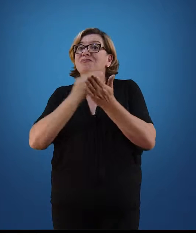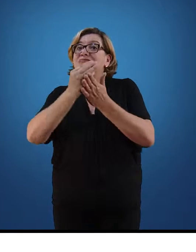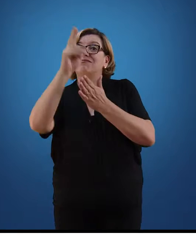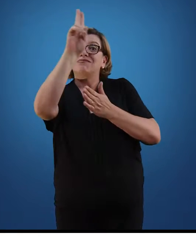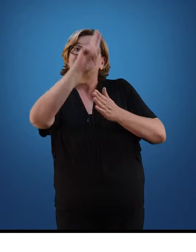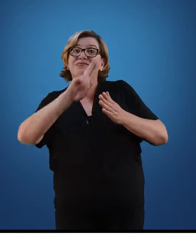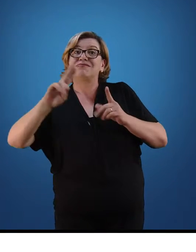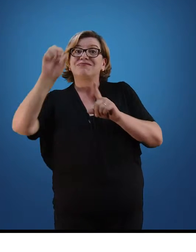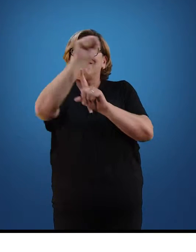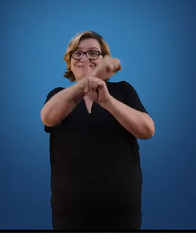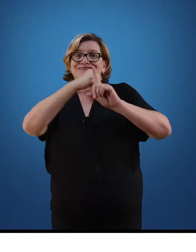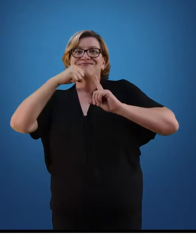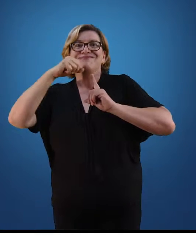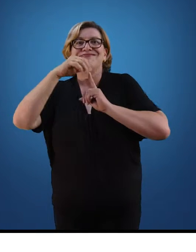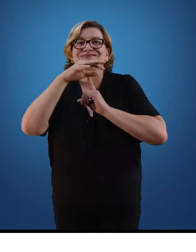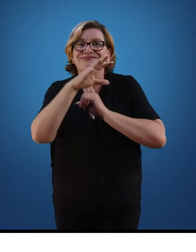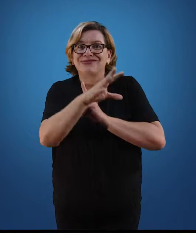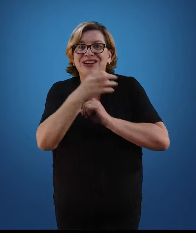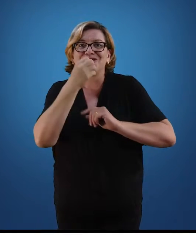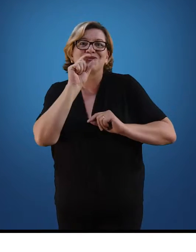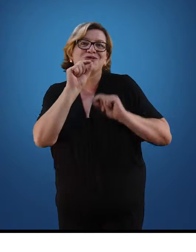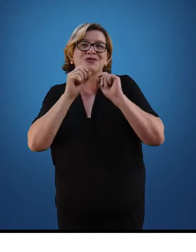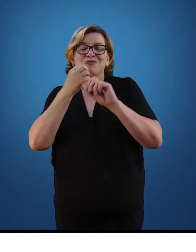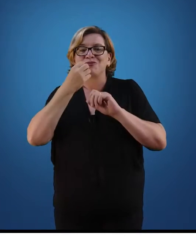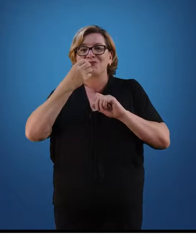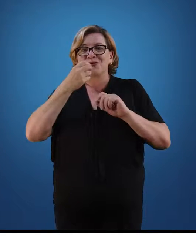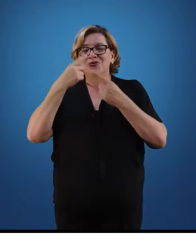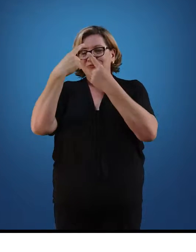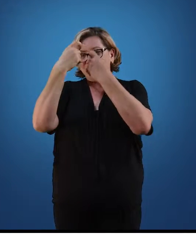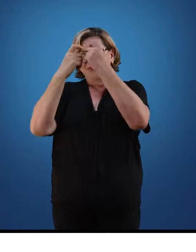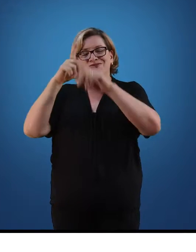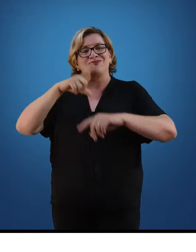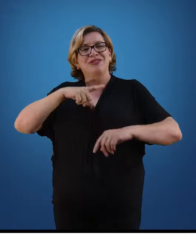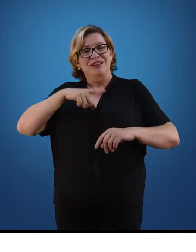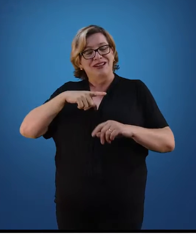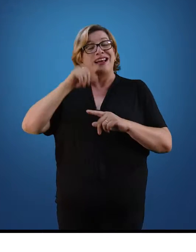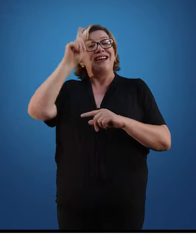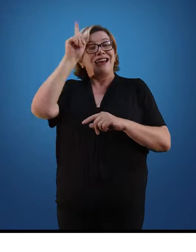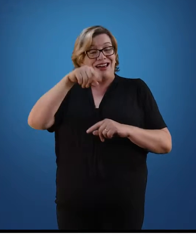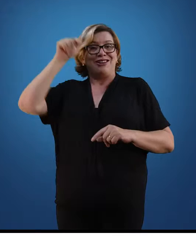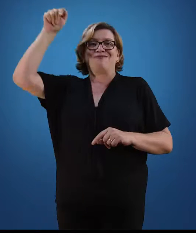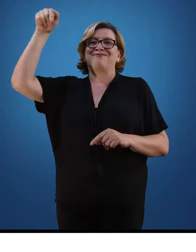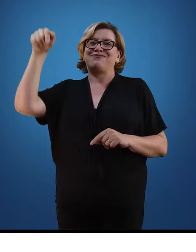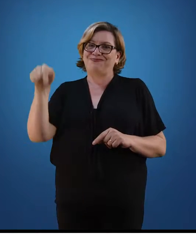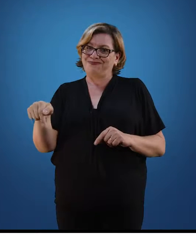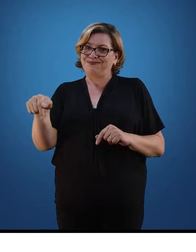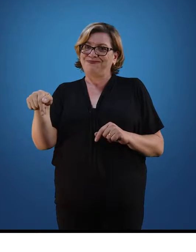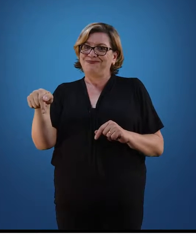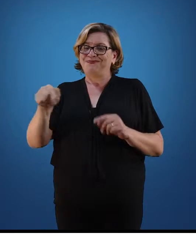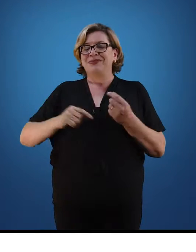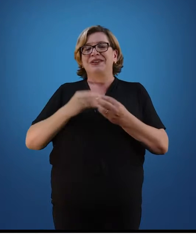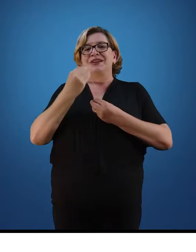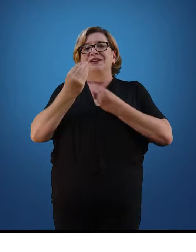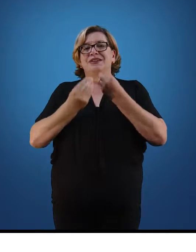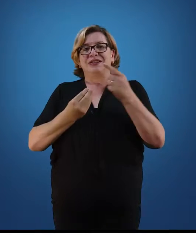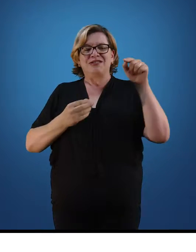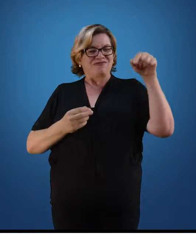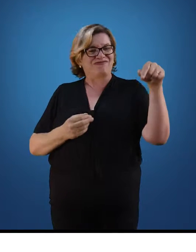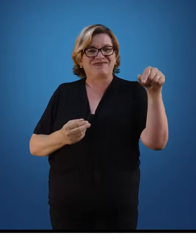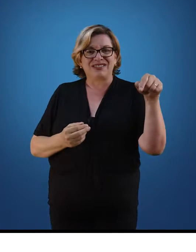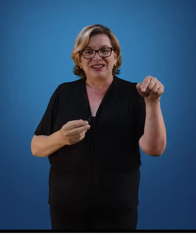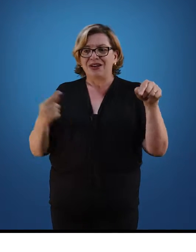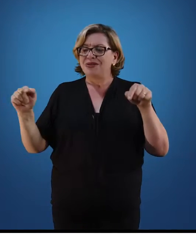sociedade poder usufruir dos benefícios dessa invenção. Aí ela pode ser considerada uma inovação. A invenção